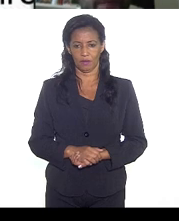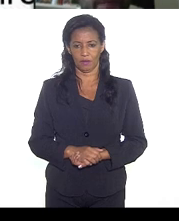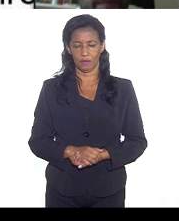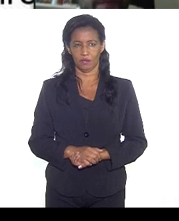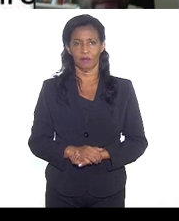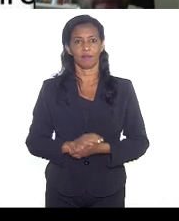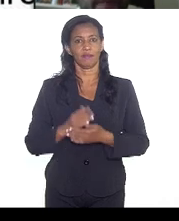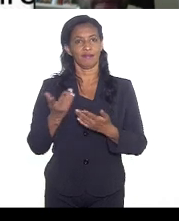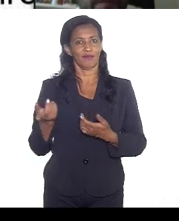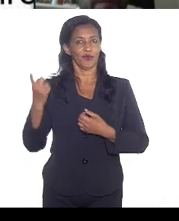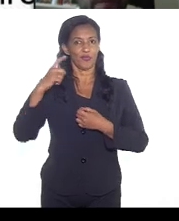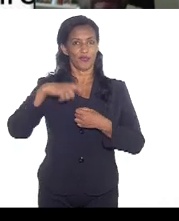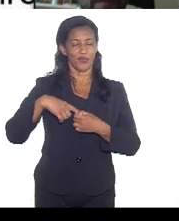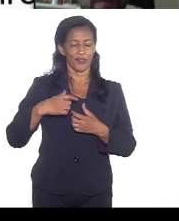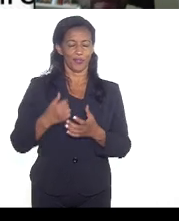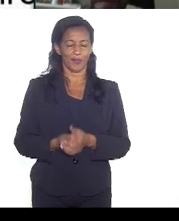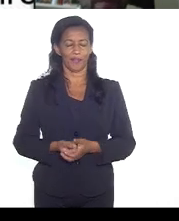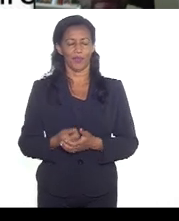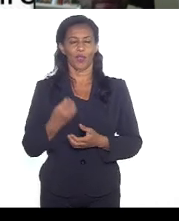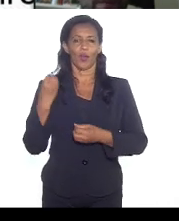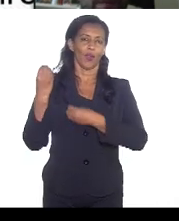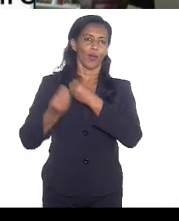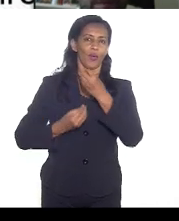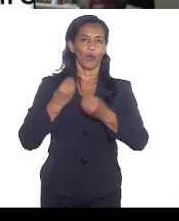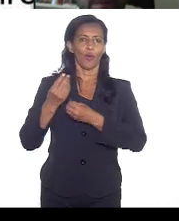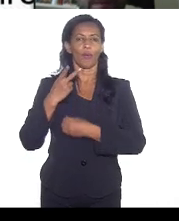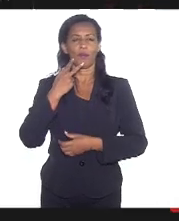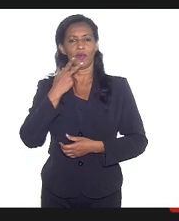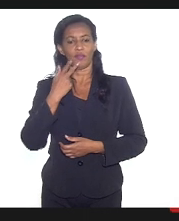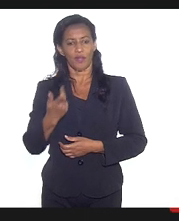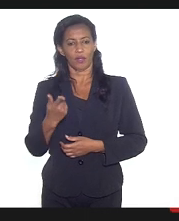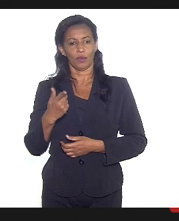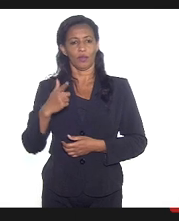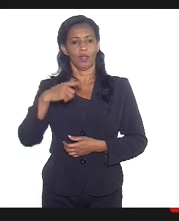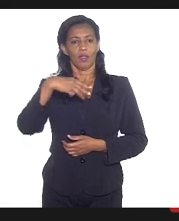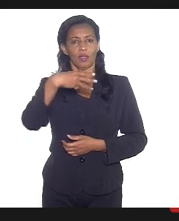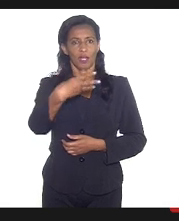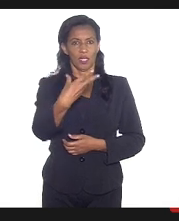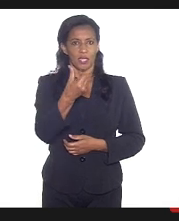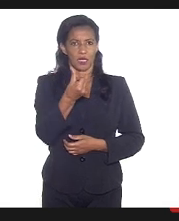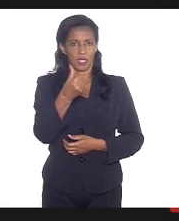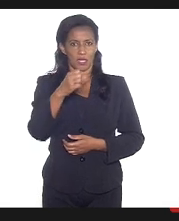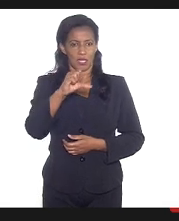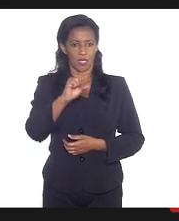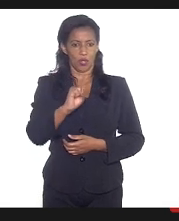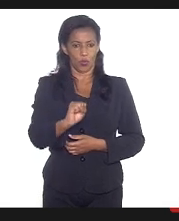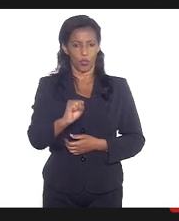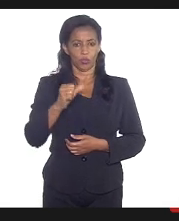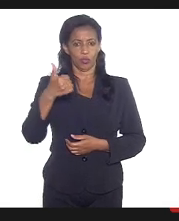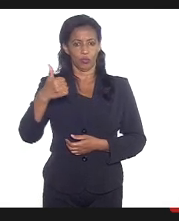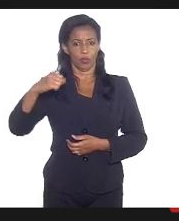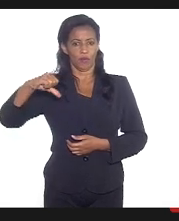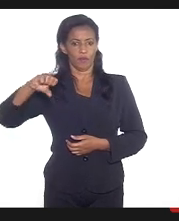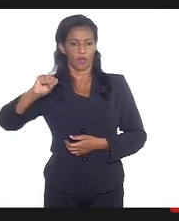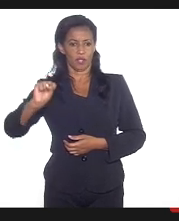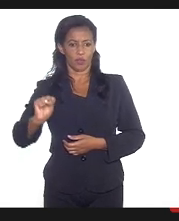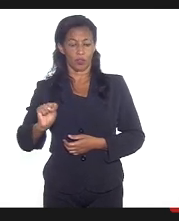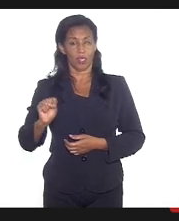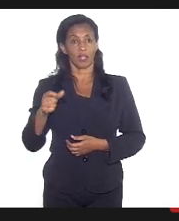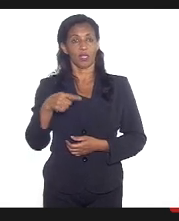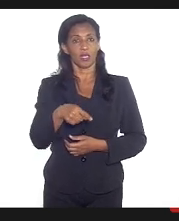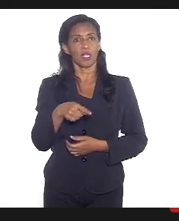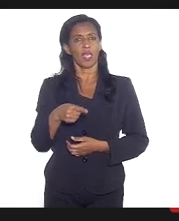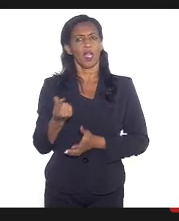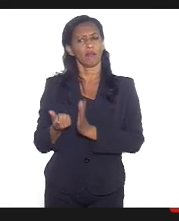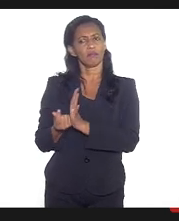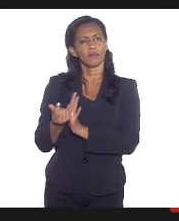Perdão, desculpe. Como eu falei, ela foi baseada em duas leis, a 368 de 1980, que autoriza a transação tributária, mas